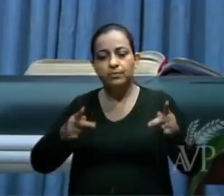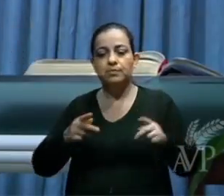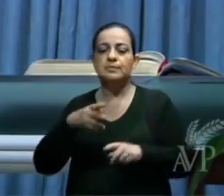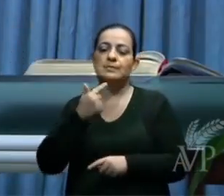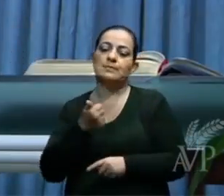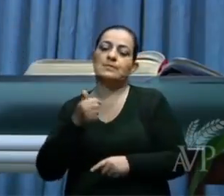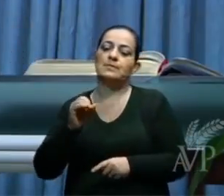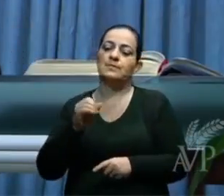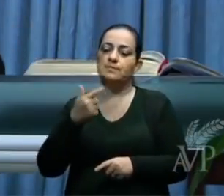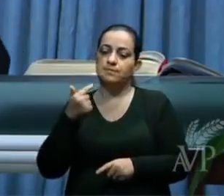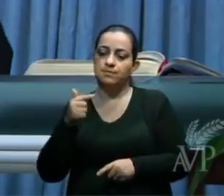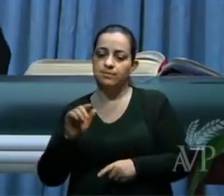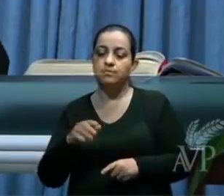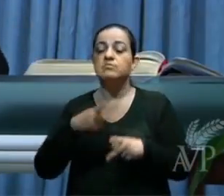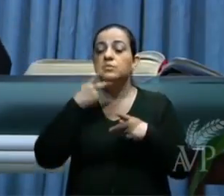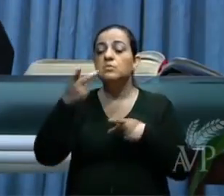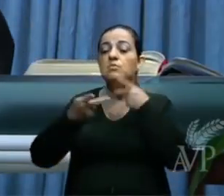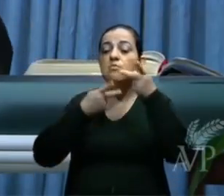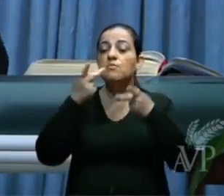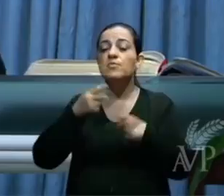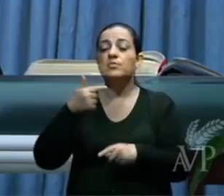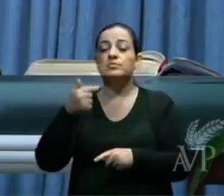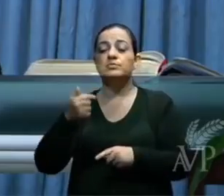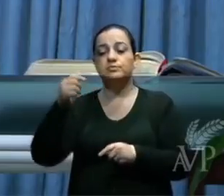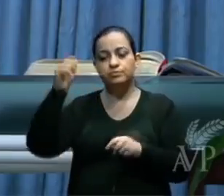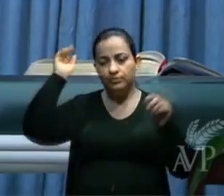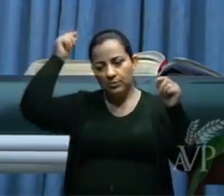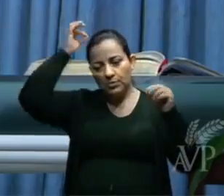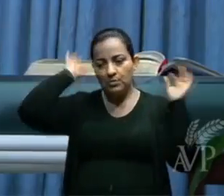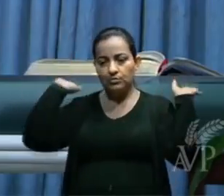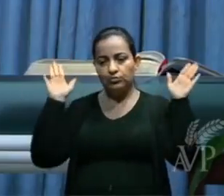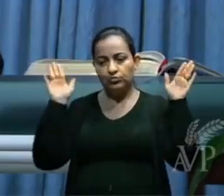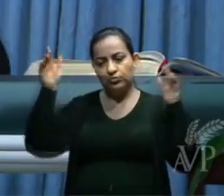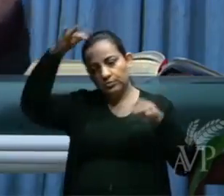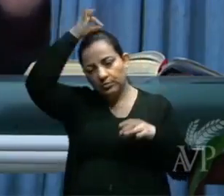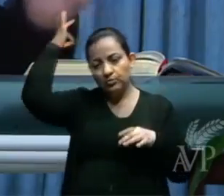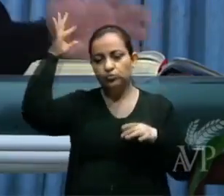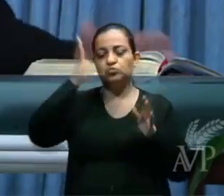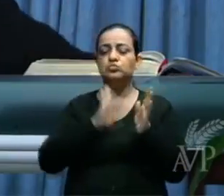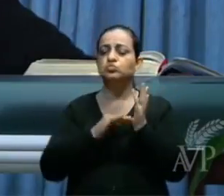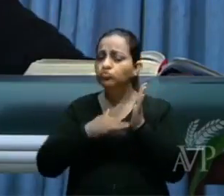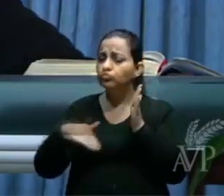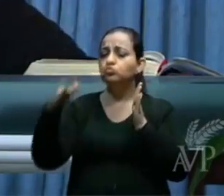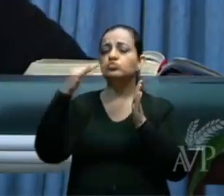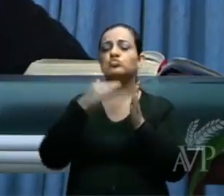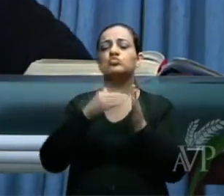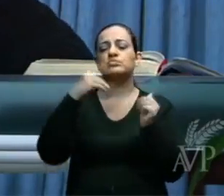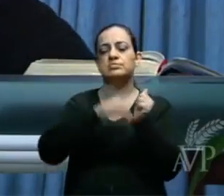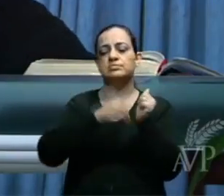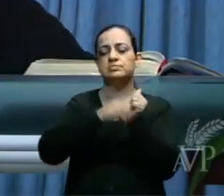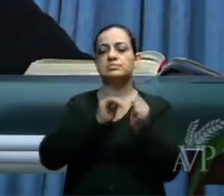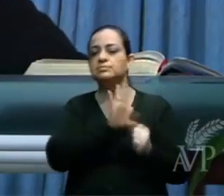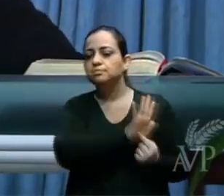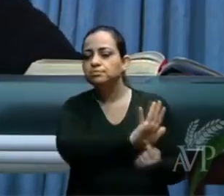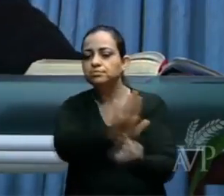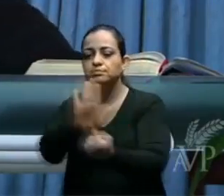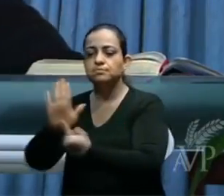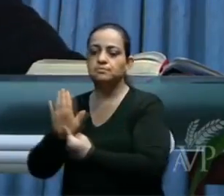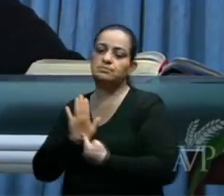na voz dos 7º anos todos os segredos serão revelados nos traduz